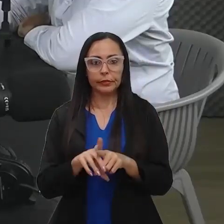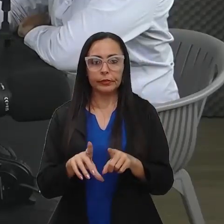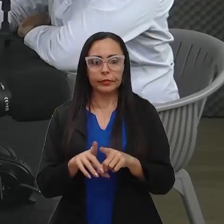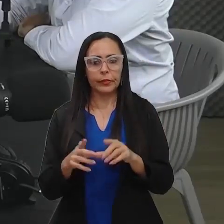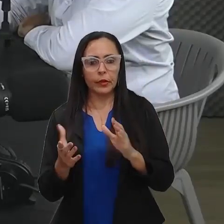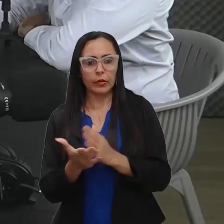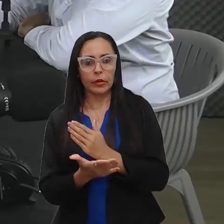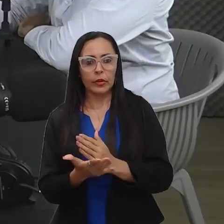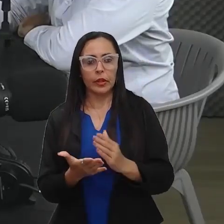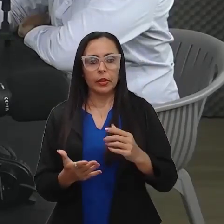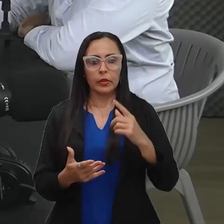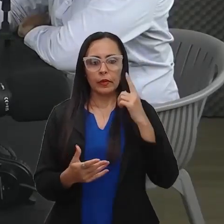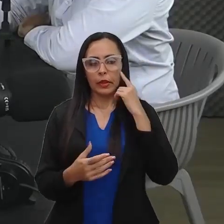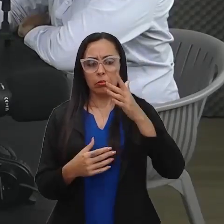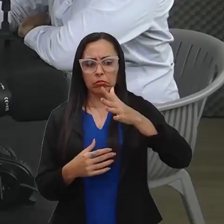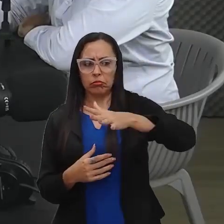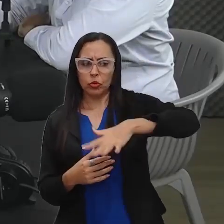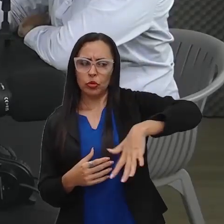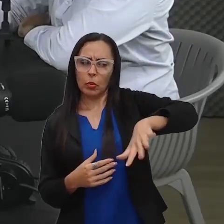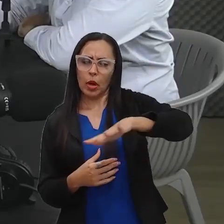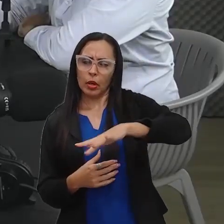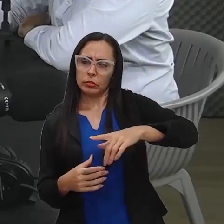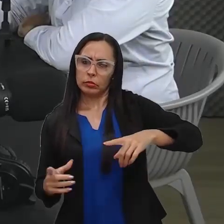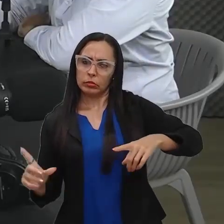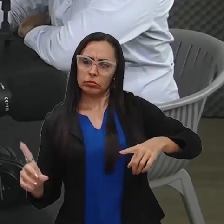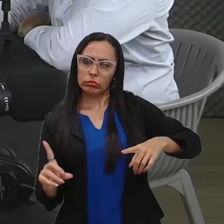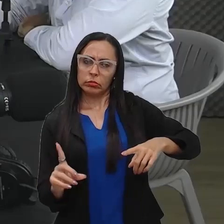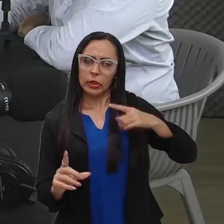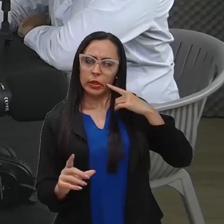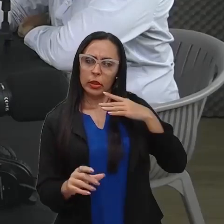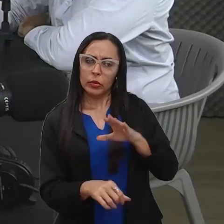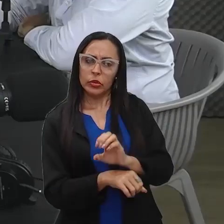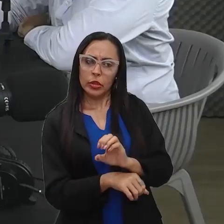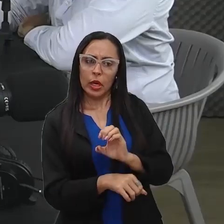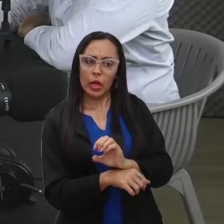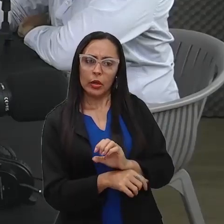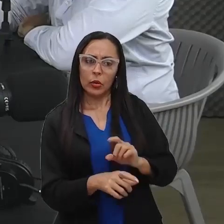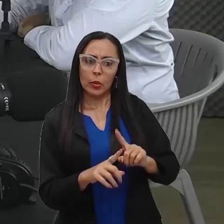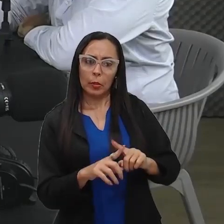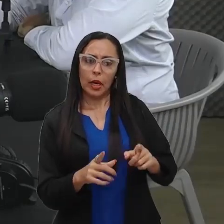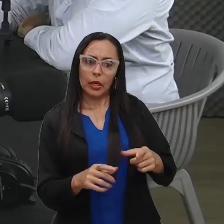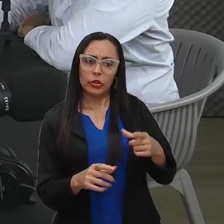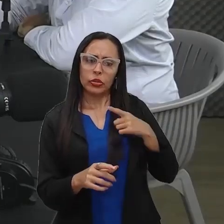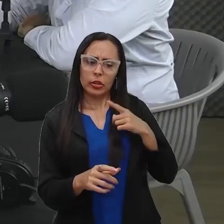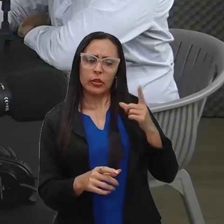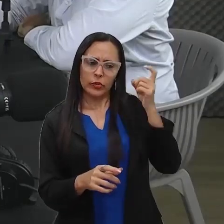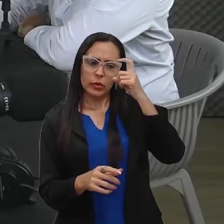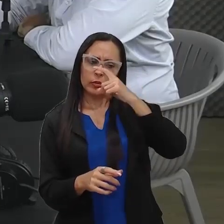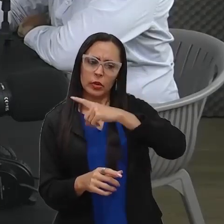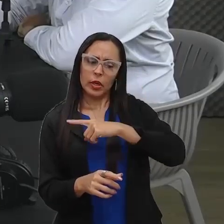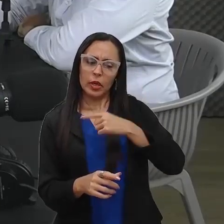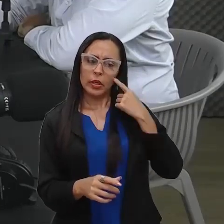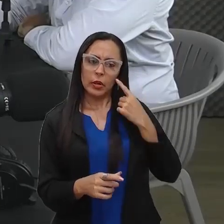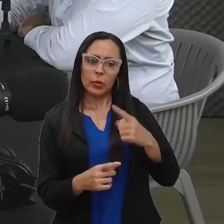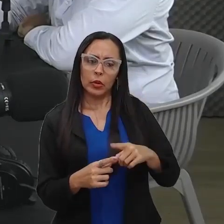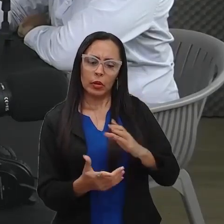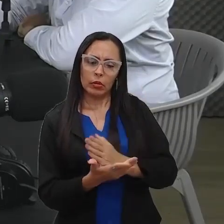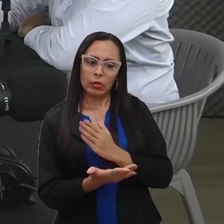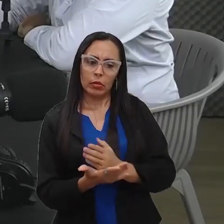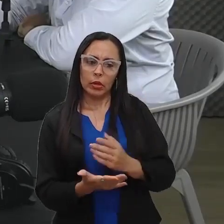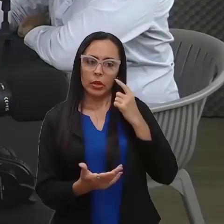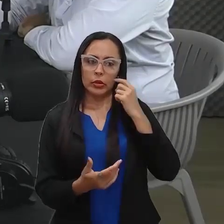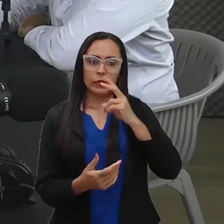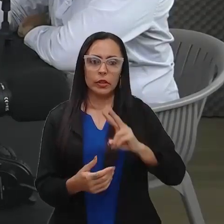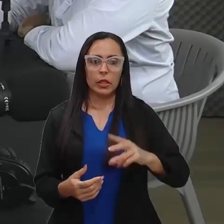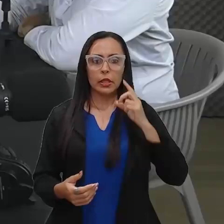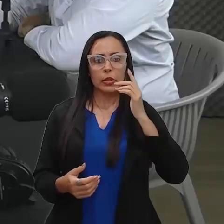vezes chegar em espaços que o Estado pode chegar, mas tem uma certa dificuldade de chegar, porque ela muitas vezes está no